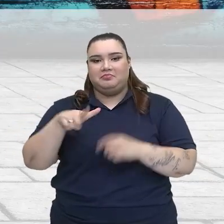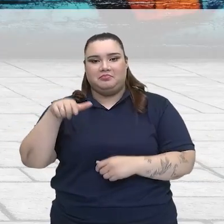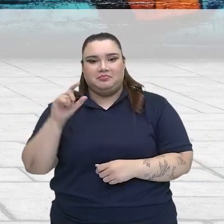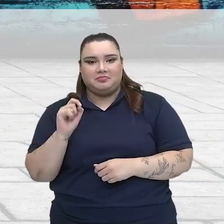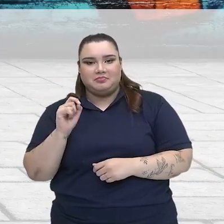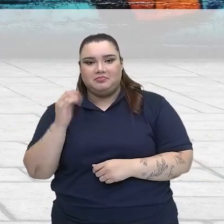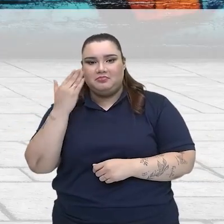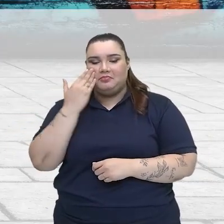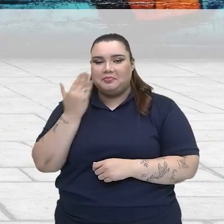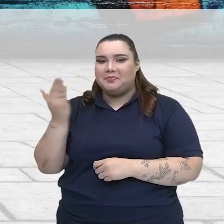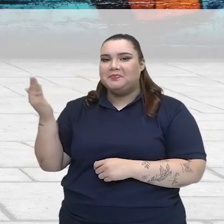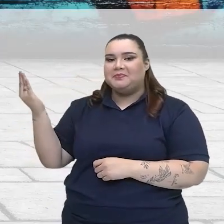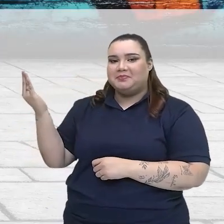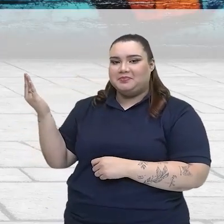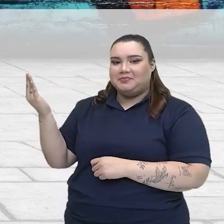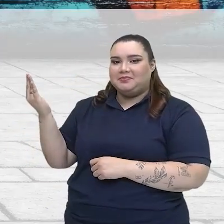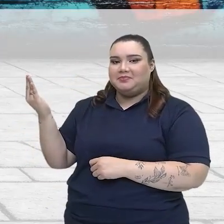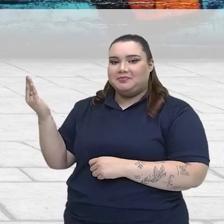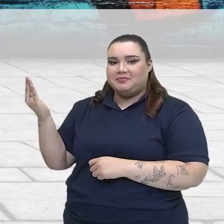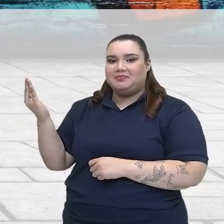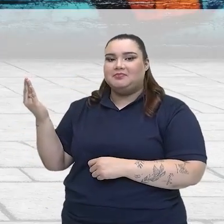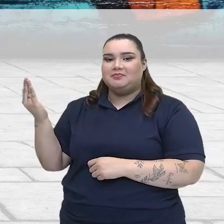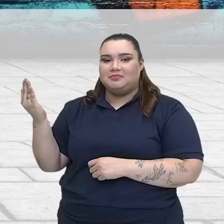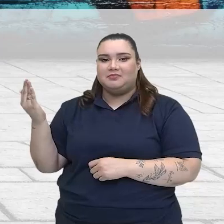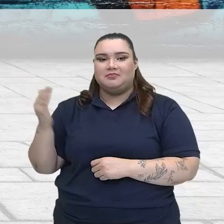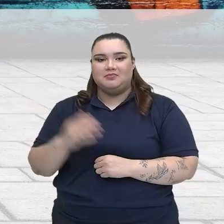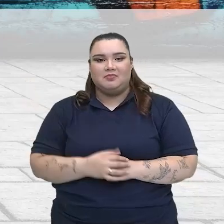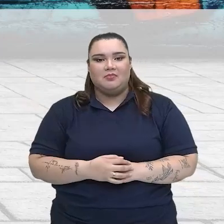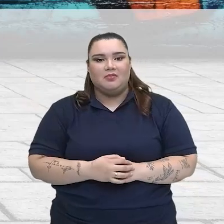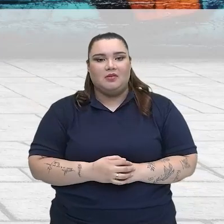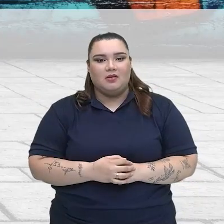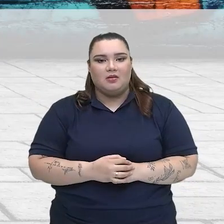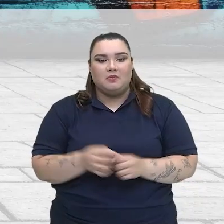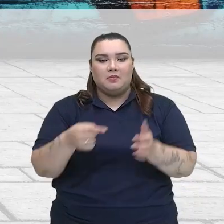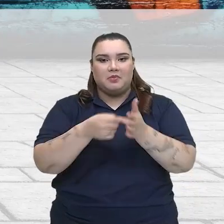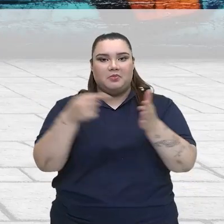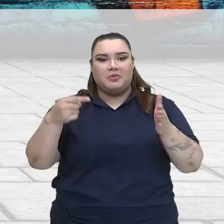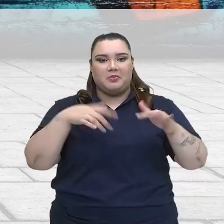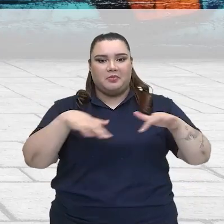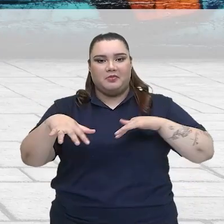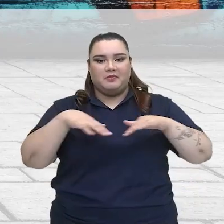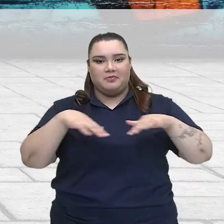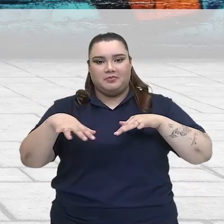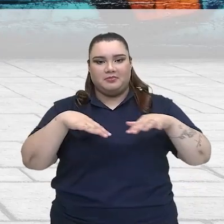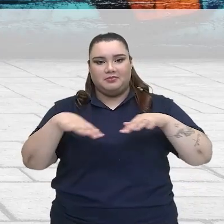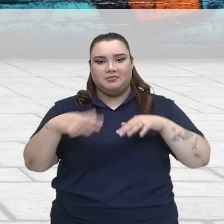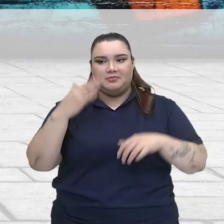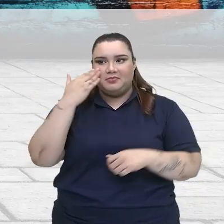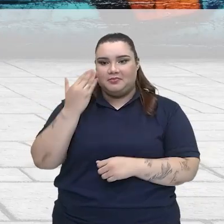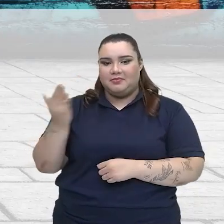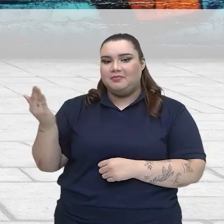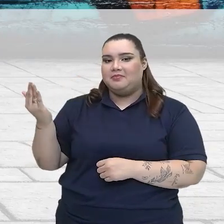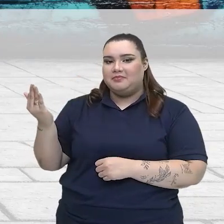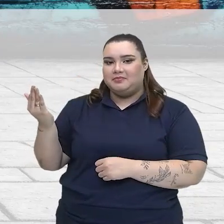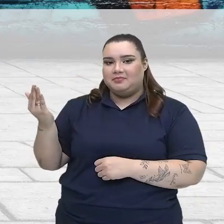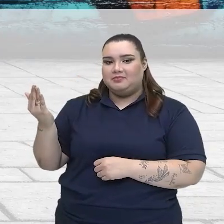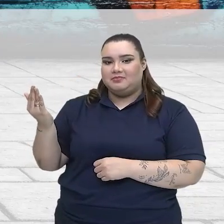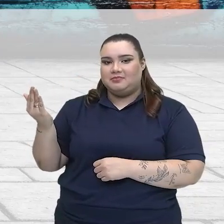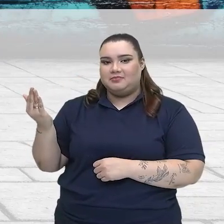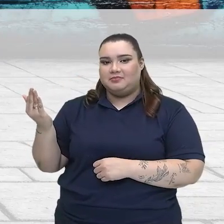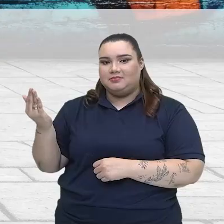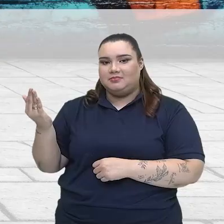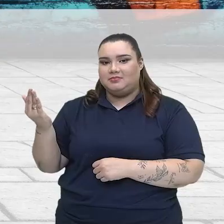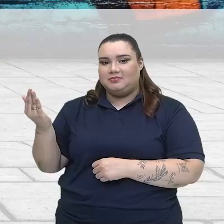desejar. Frente, trás, diagonais. Então, o primeiro movimento é o locking, ou lock, que